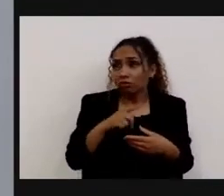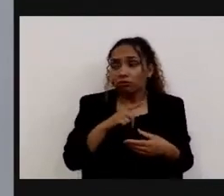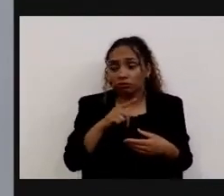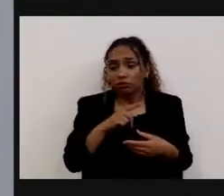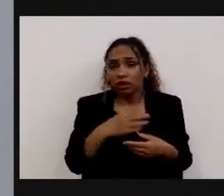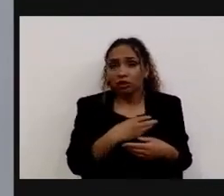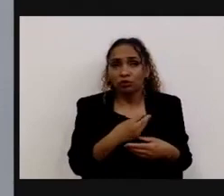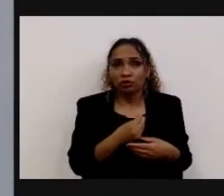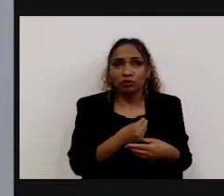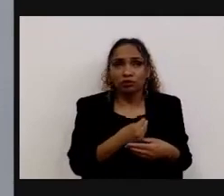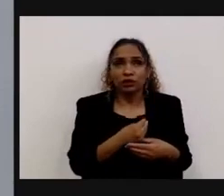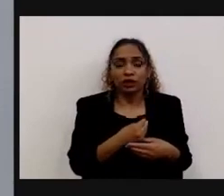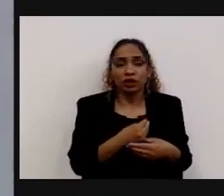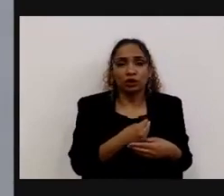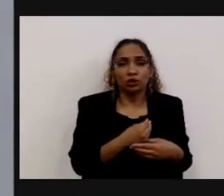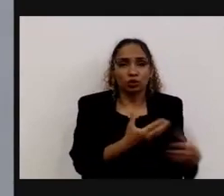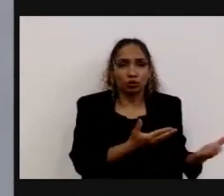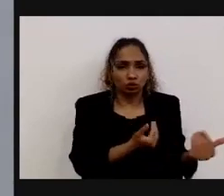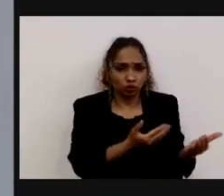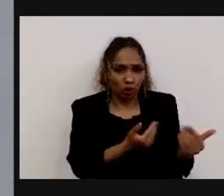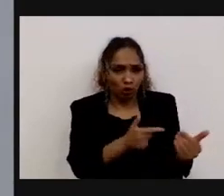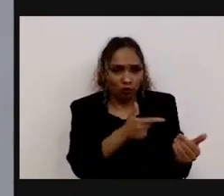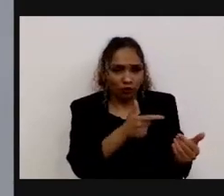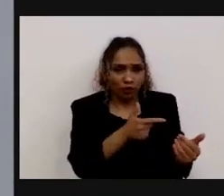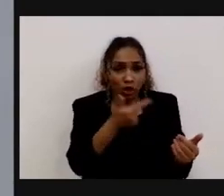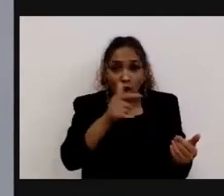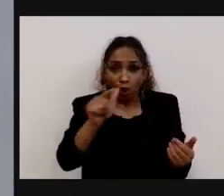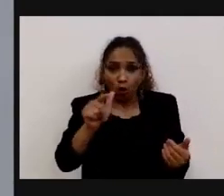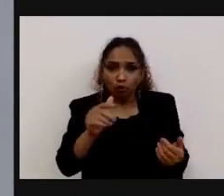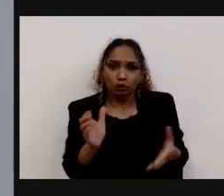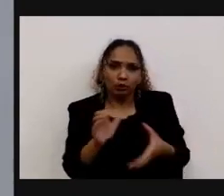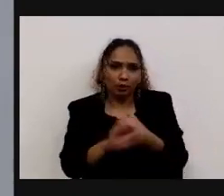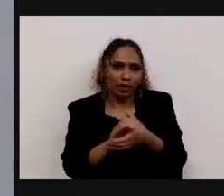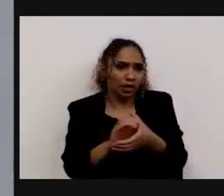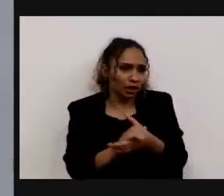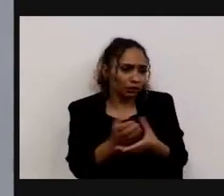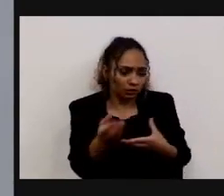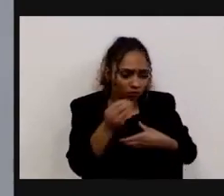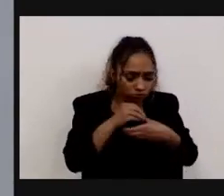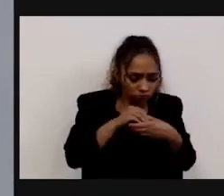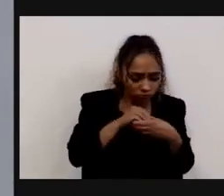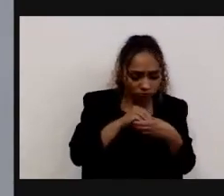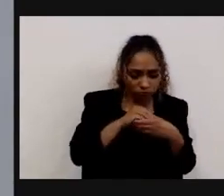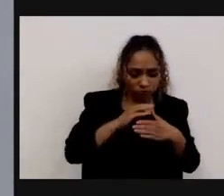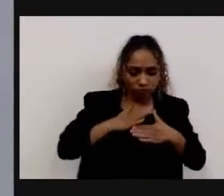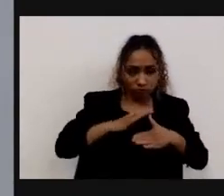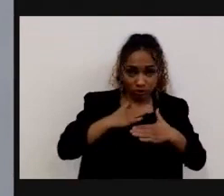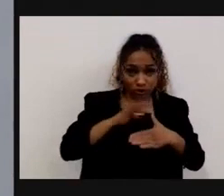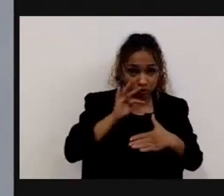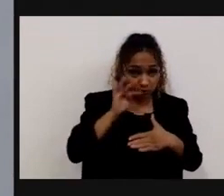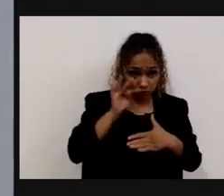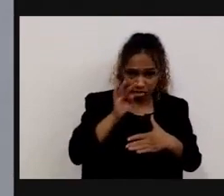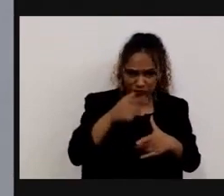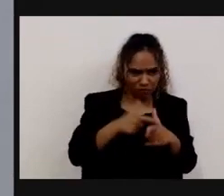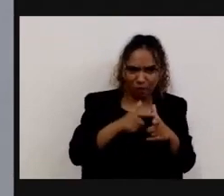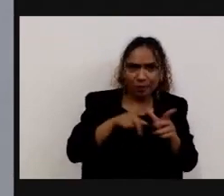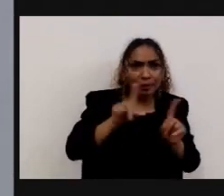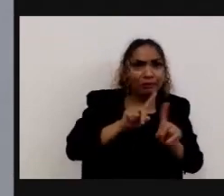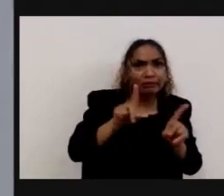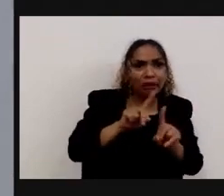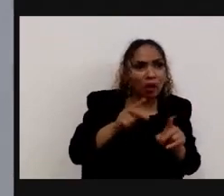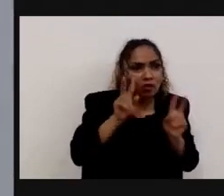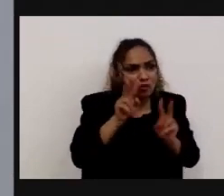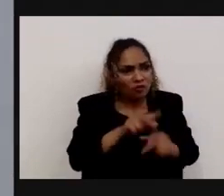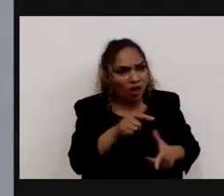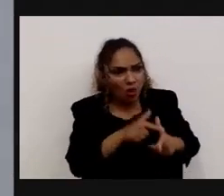e meu marido que tem perfis mais introvertidos por exemplo mas um problema não é deles Isso não é um problema a gente tem que parar de ver